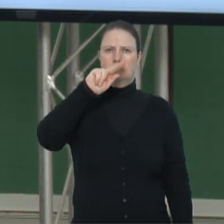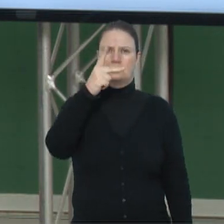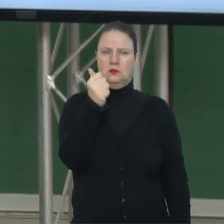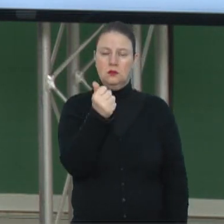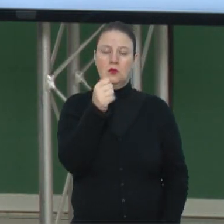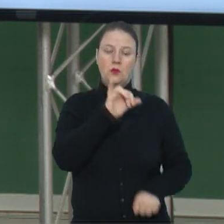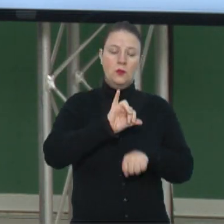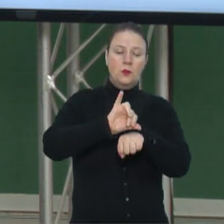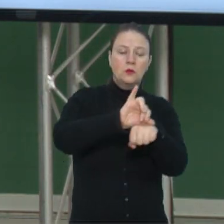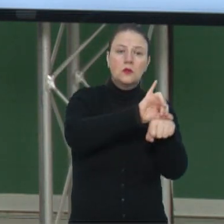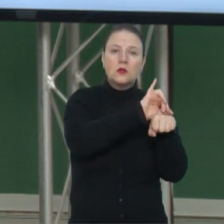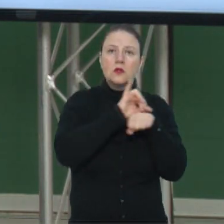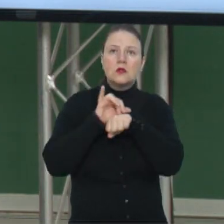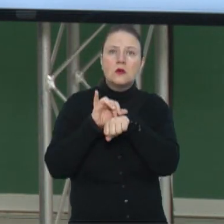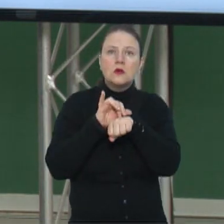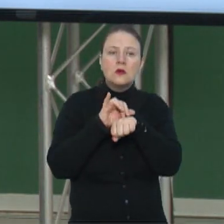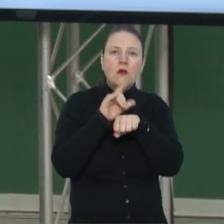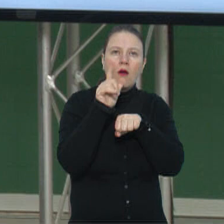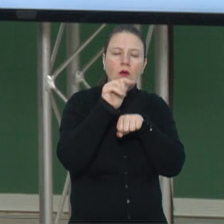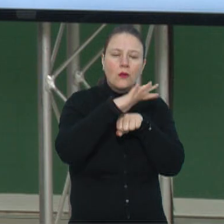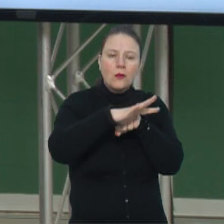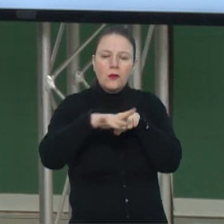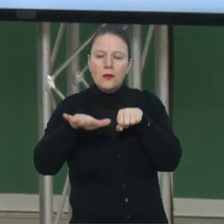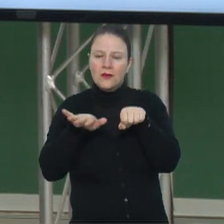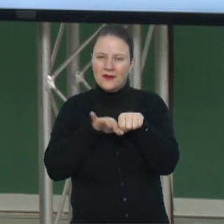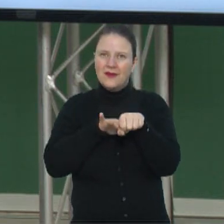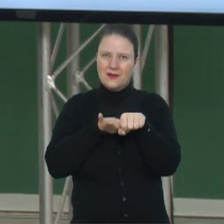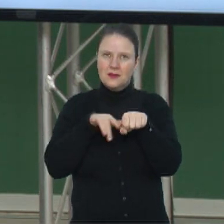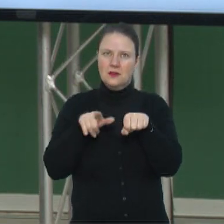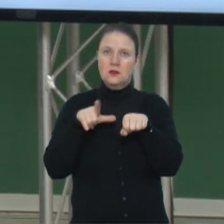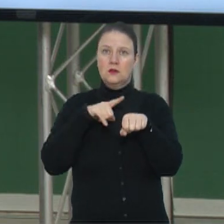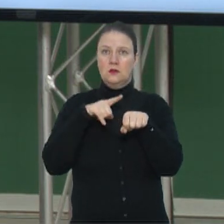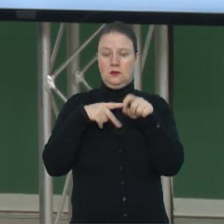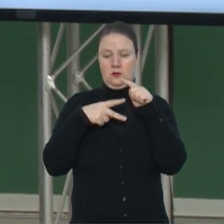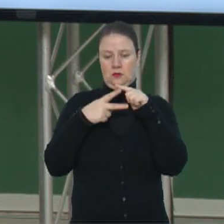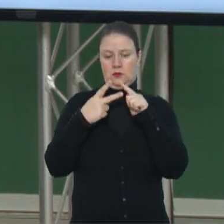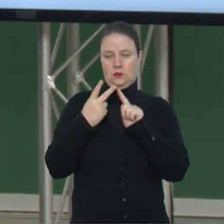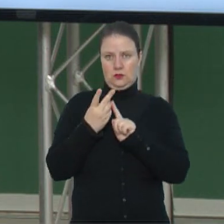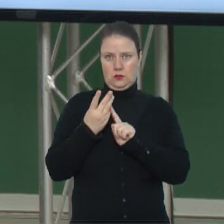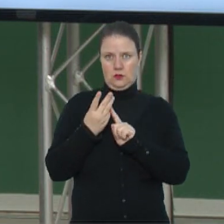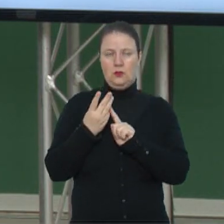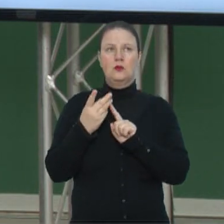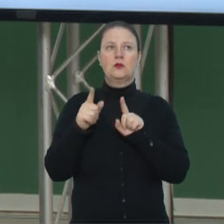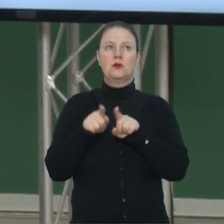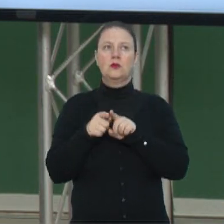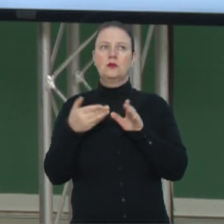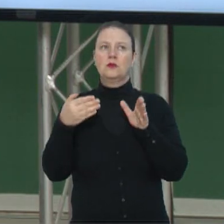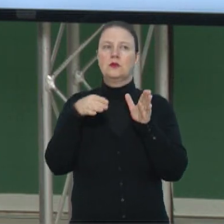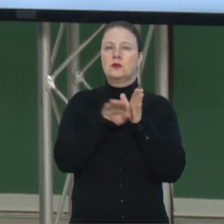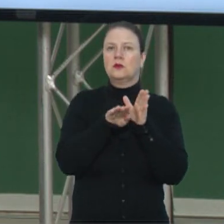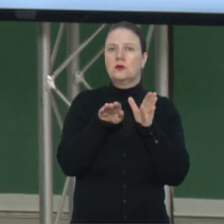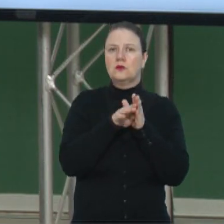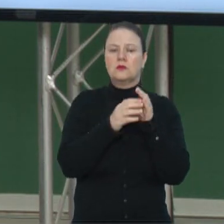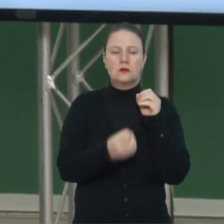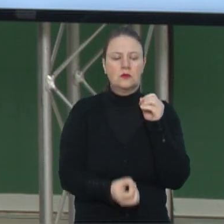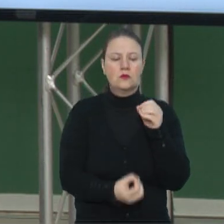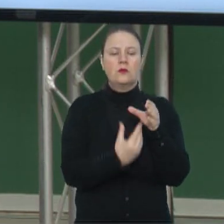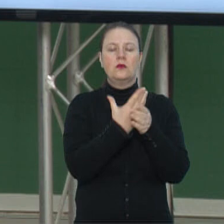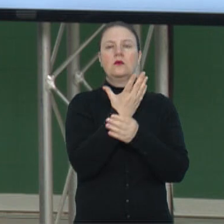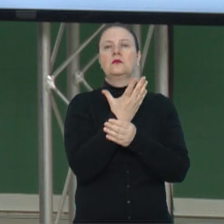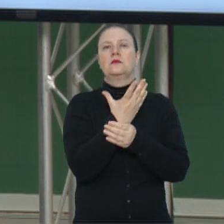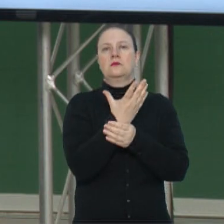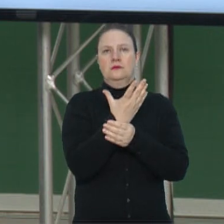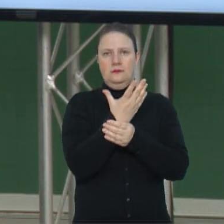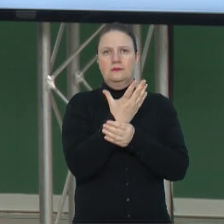pela Inglaterra, o país de Gales e também a Escócia. Então, eles chegaram lá e aí se formou, foi ali que se